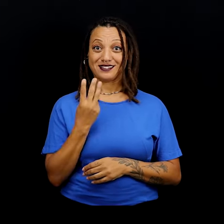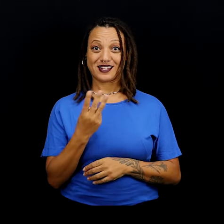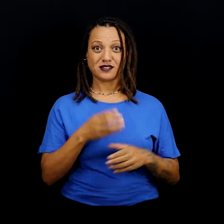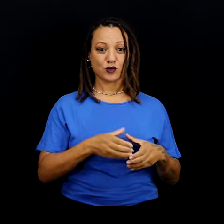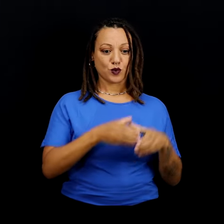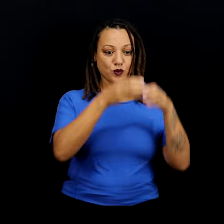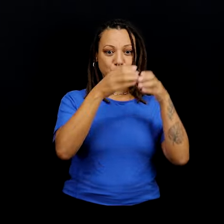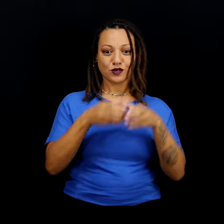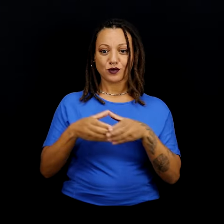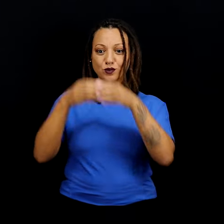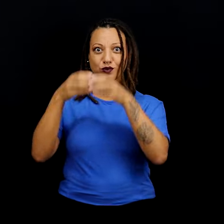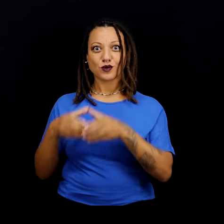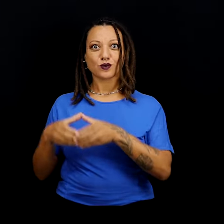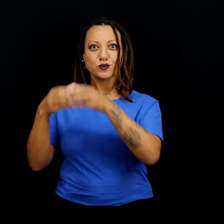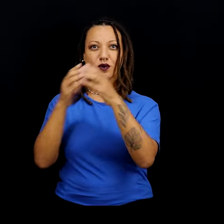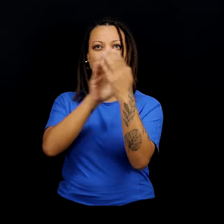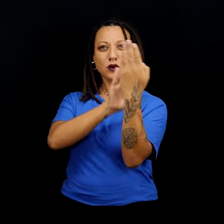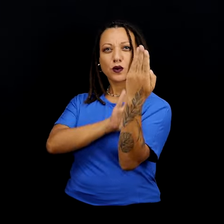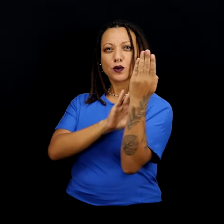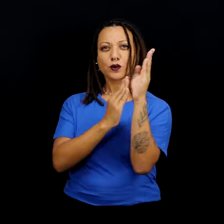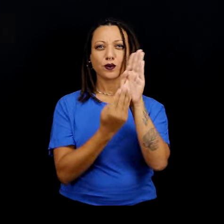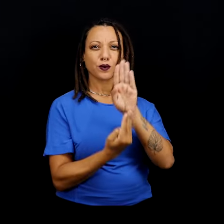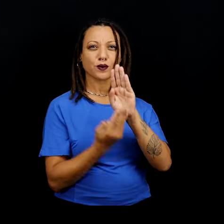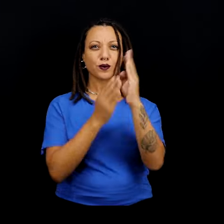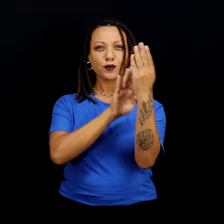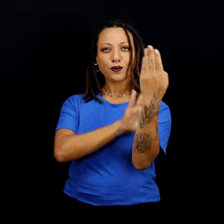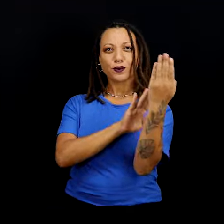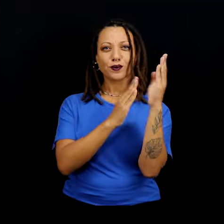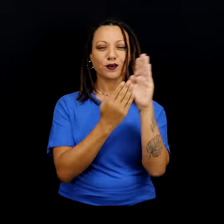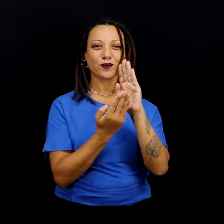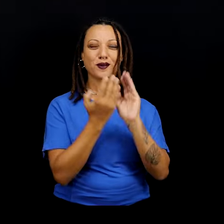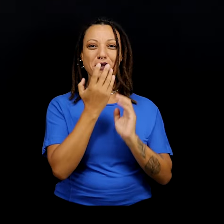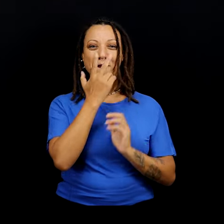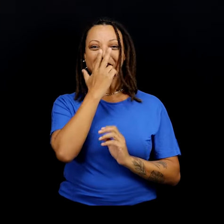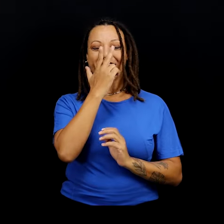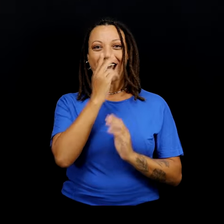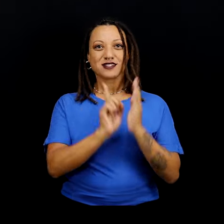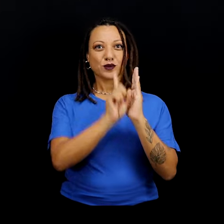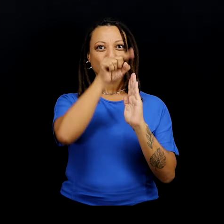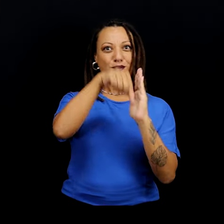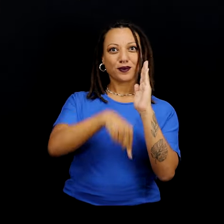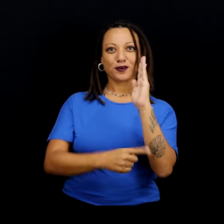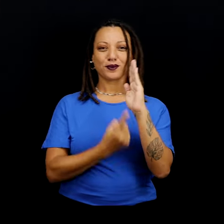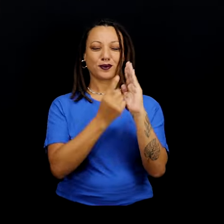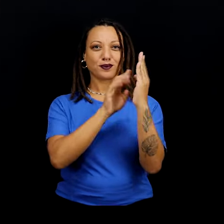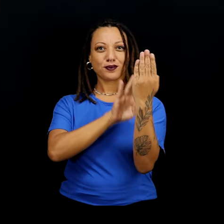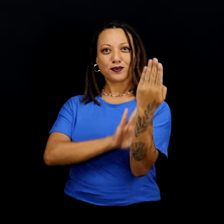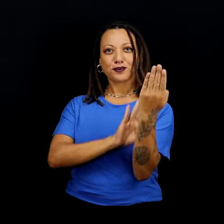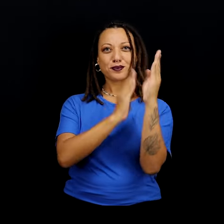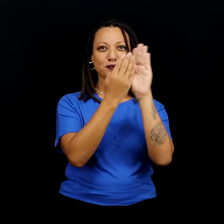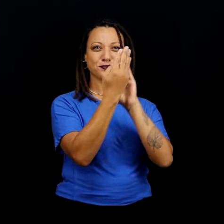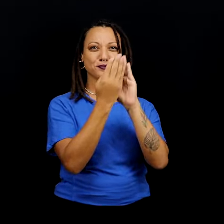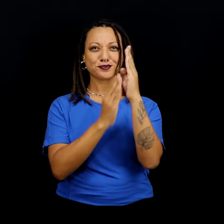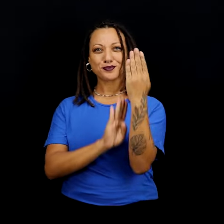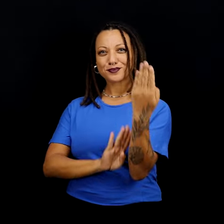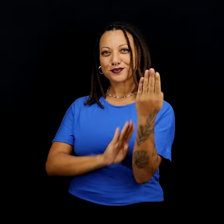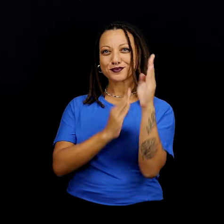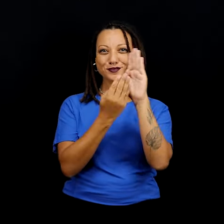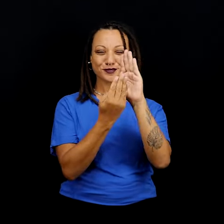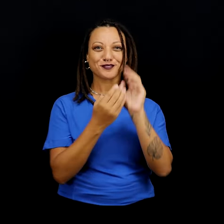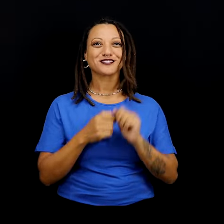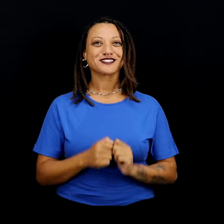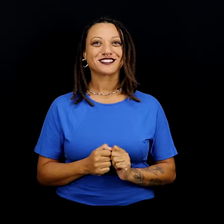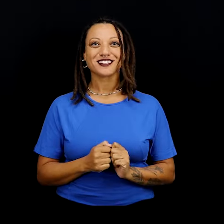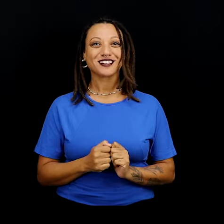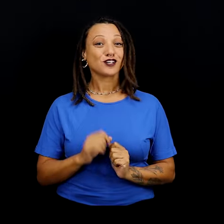transparentes com essas hélices dentro que ficam meio que... parece que elas estão boiando e saindo de lugar nenhum, indo para lugar